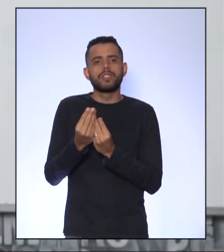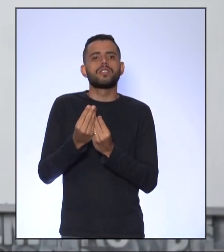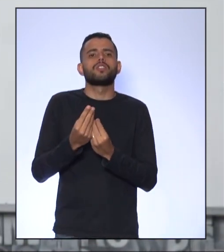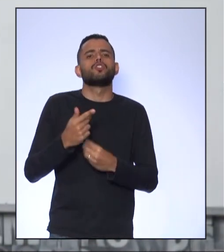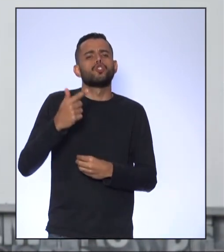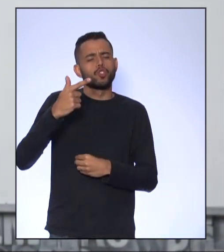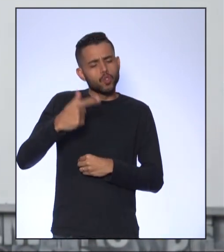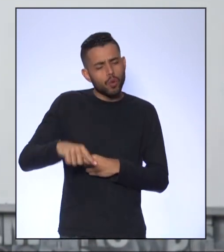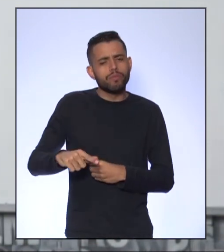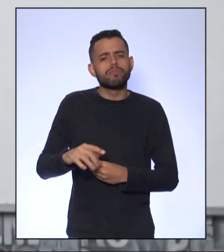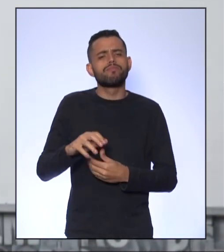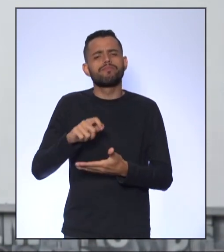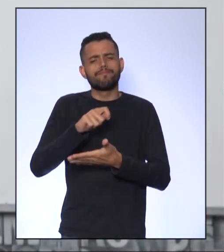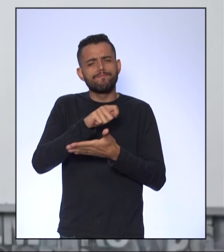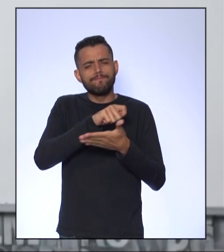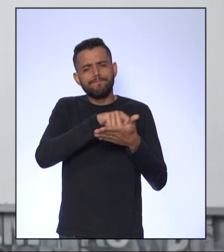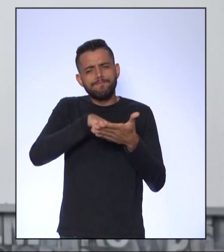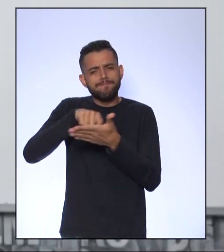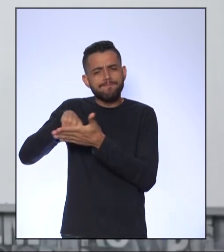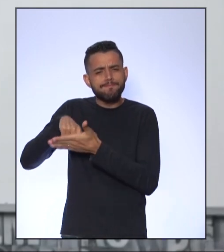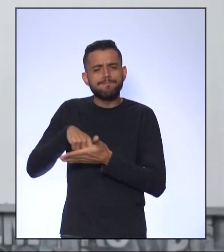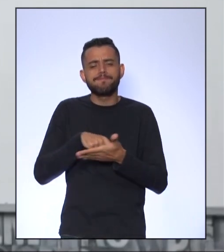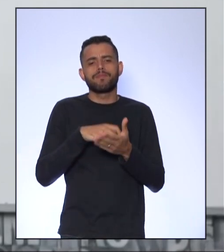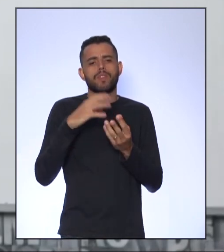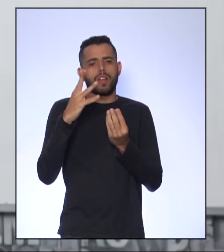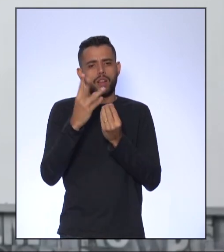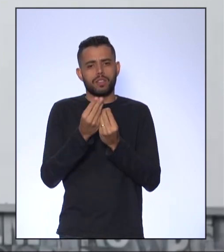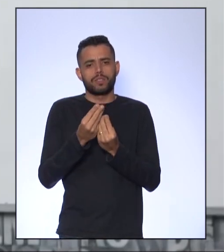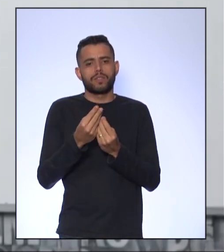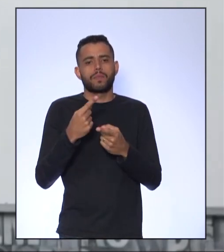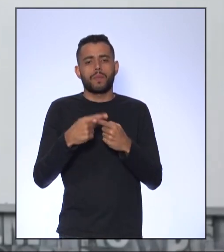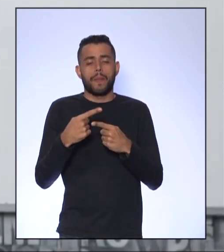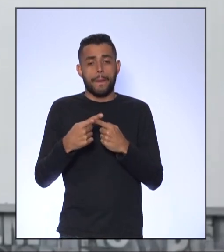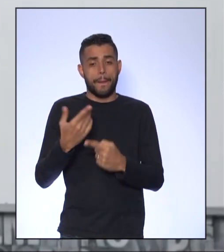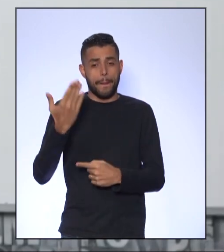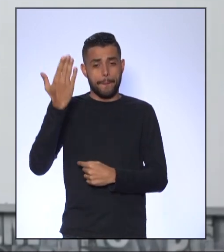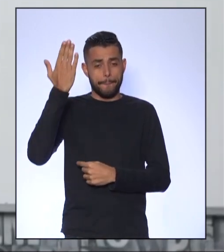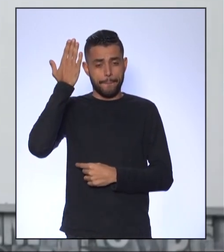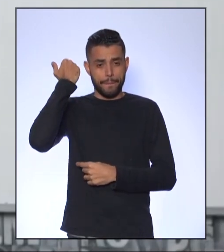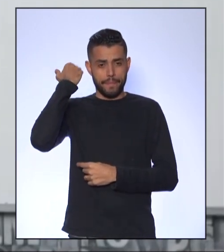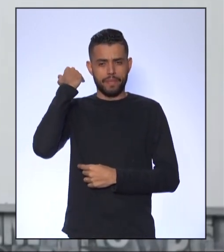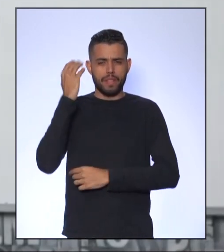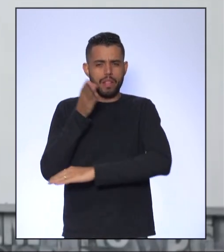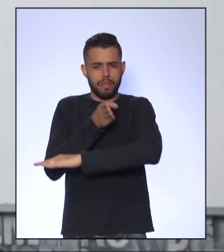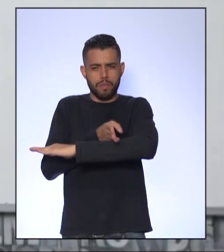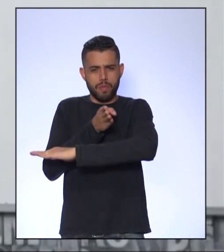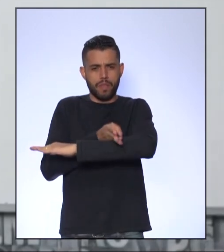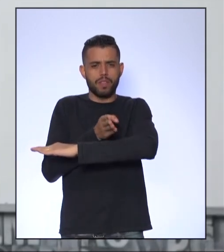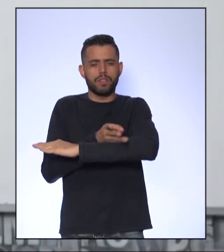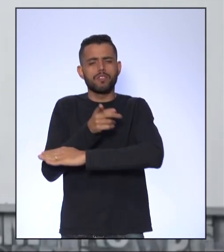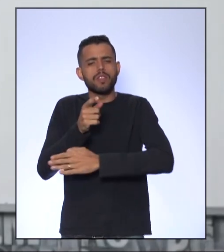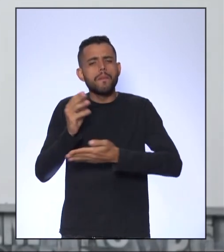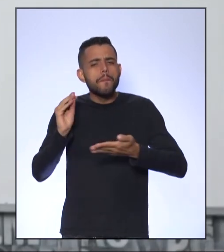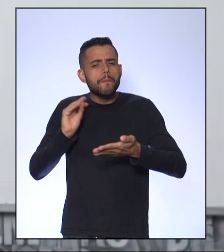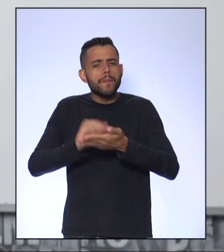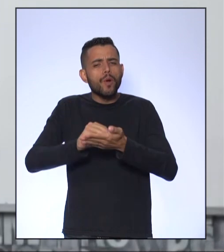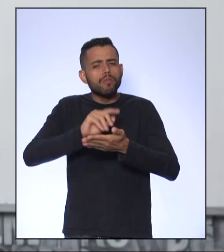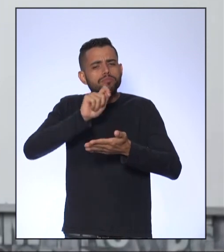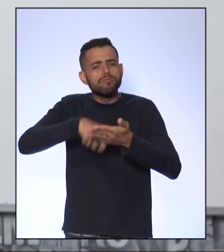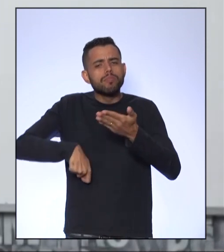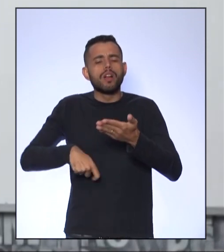assinar as suas obras de arte. Até porque, na Idade Média, assinar obra de arte poderia gerar